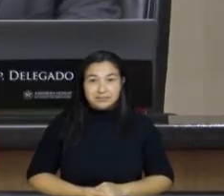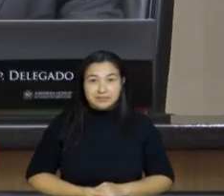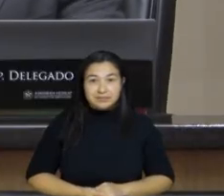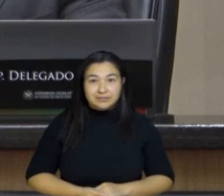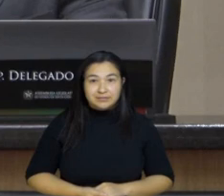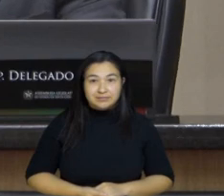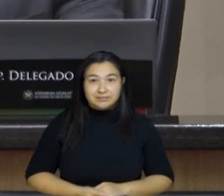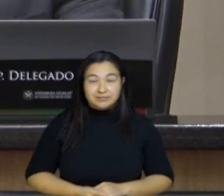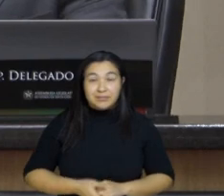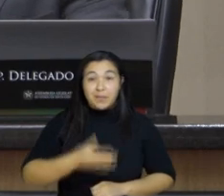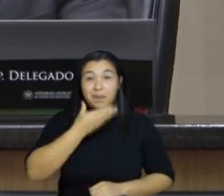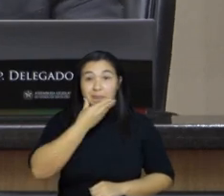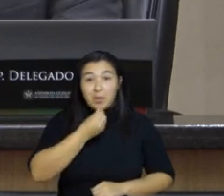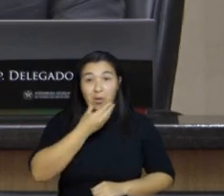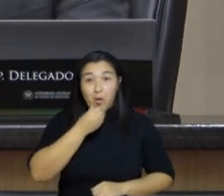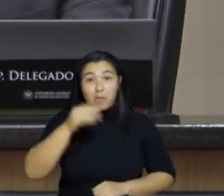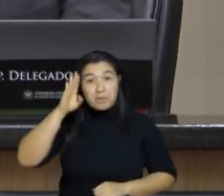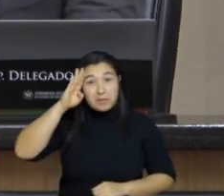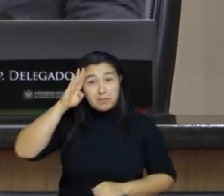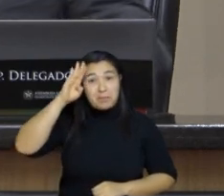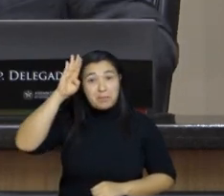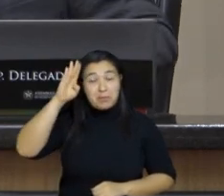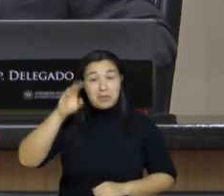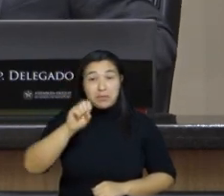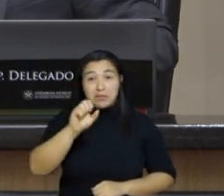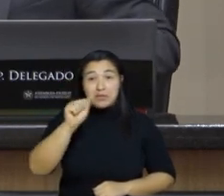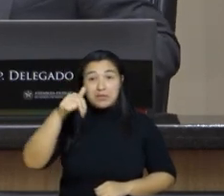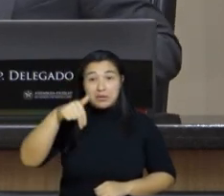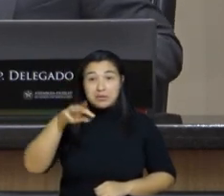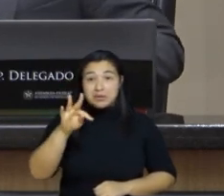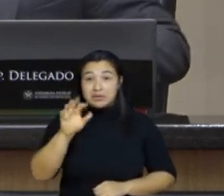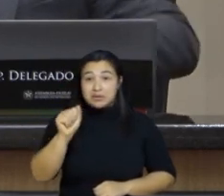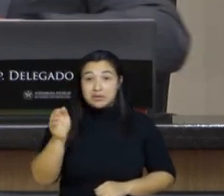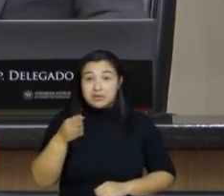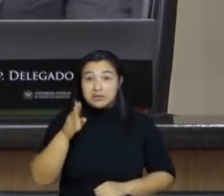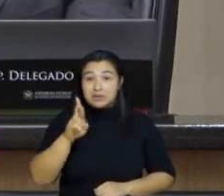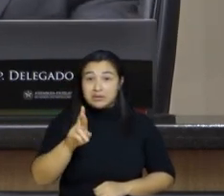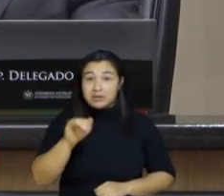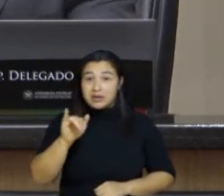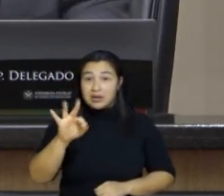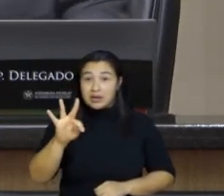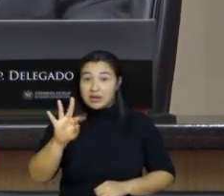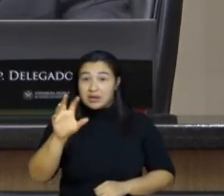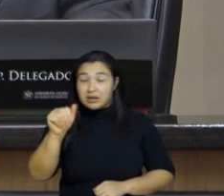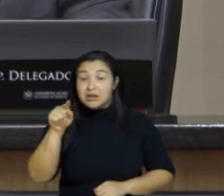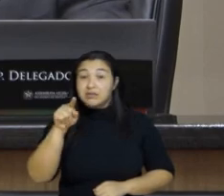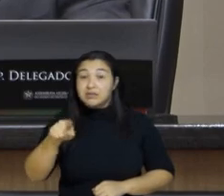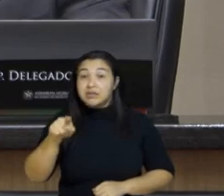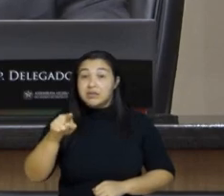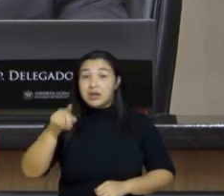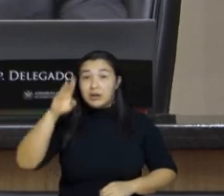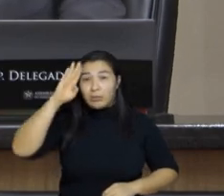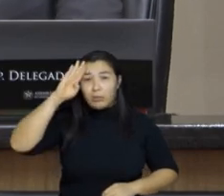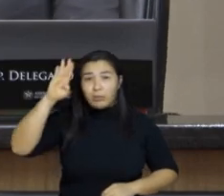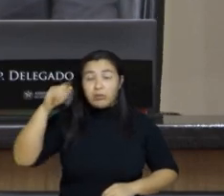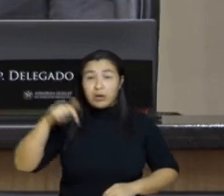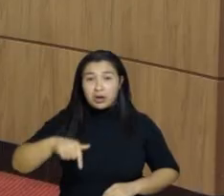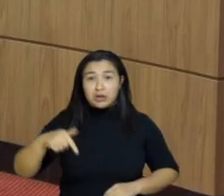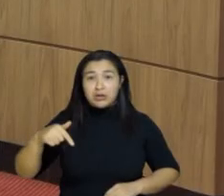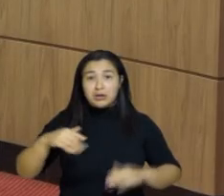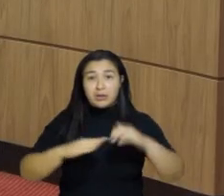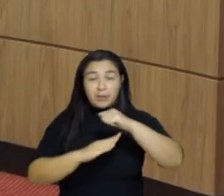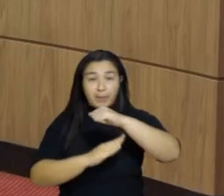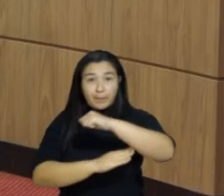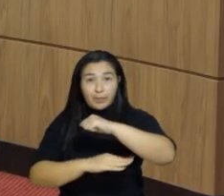Comandante Santa Rita, o orgulho é nosso. Sou nosso capitão dos portos aqui de Santa Catarina, então segunda-feira estaremos presentes,